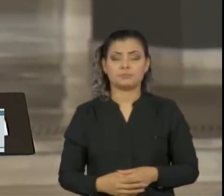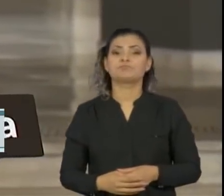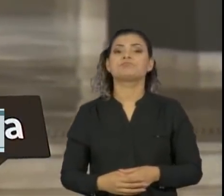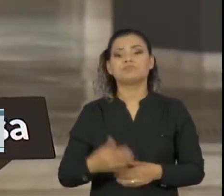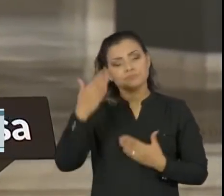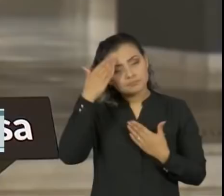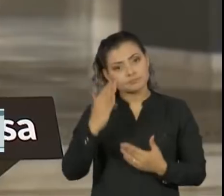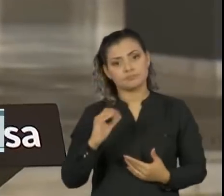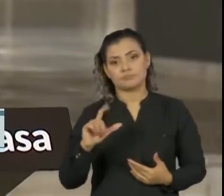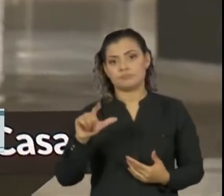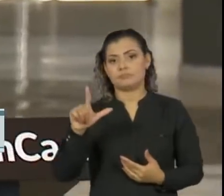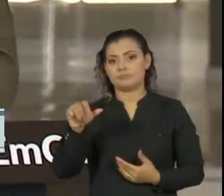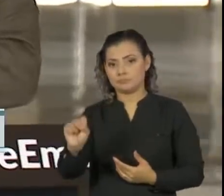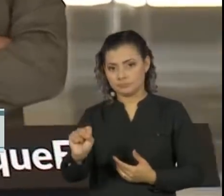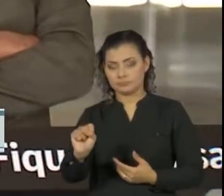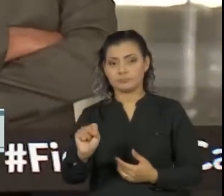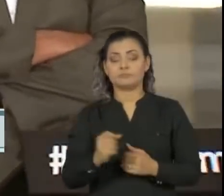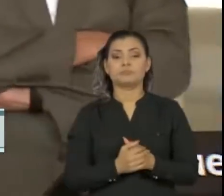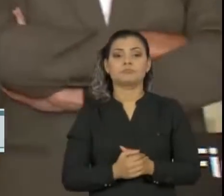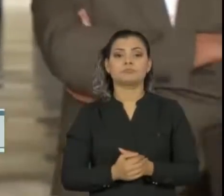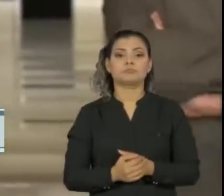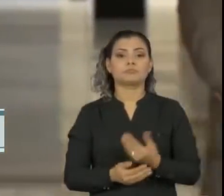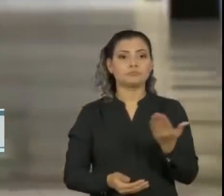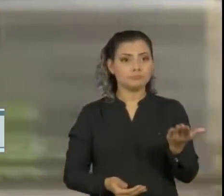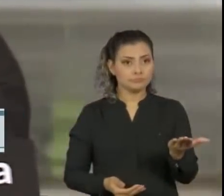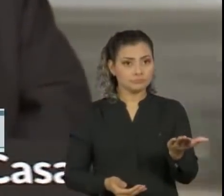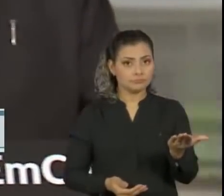Obrigado, Dr. Carlos Carvalho. Vignoli.